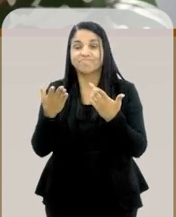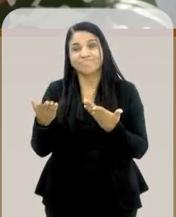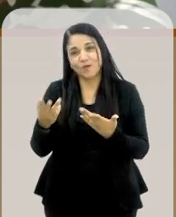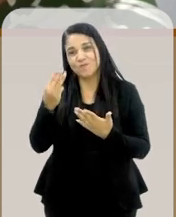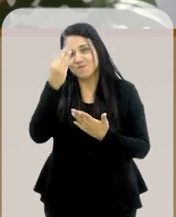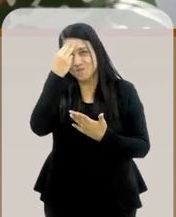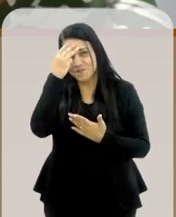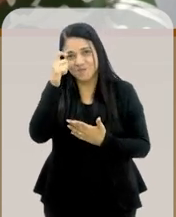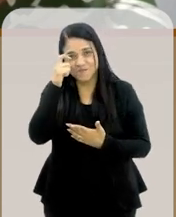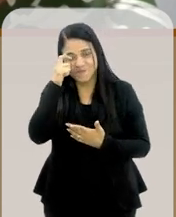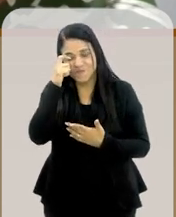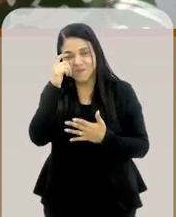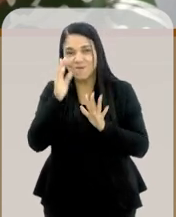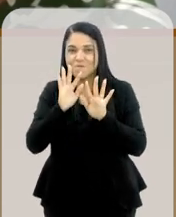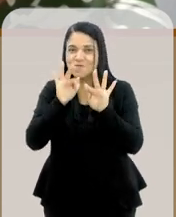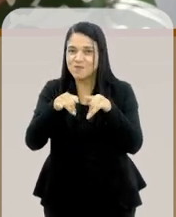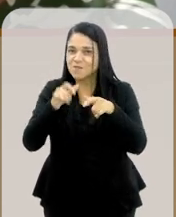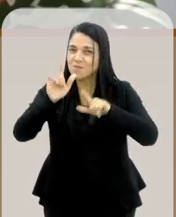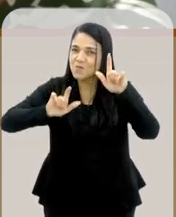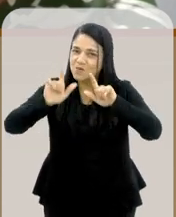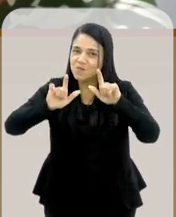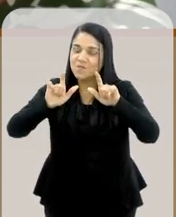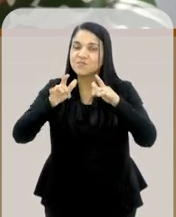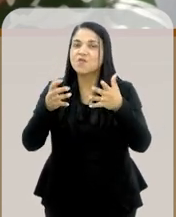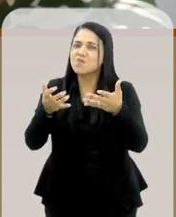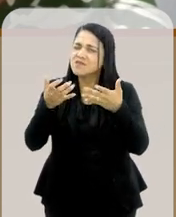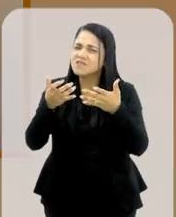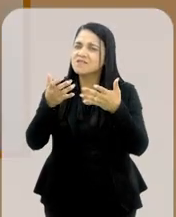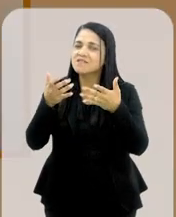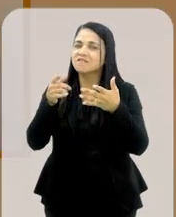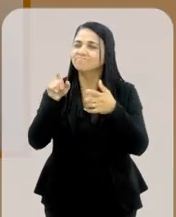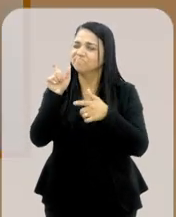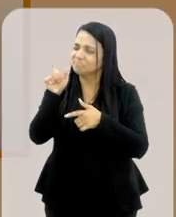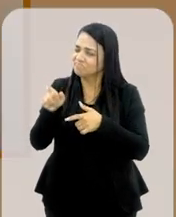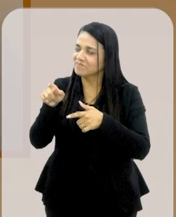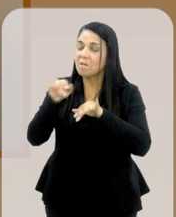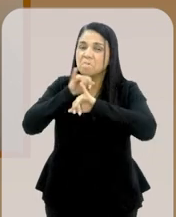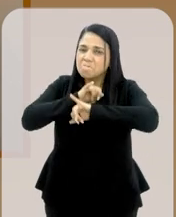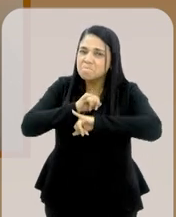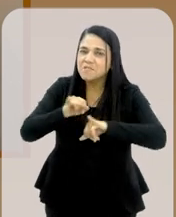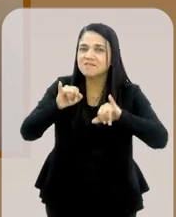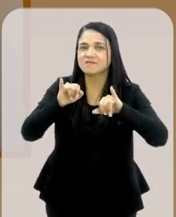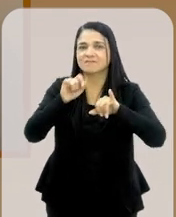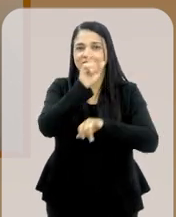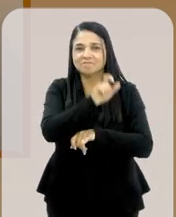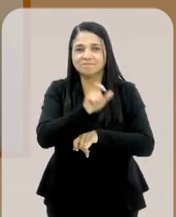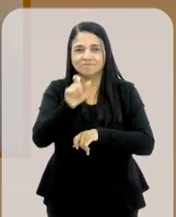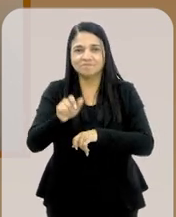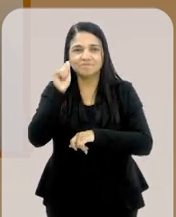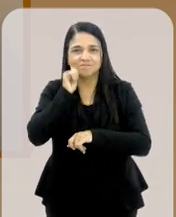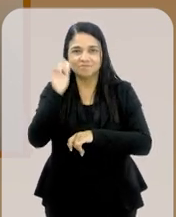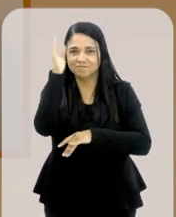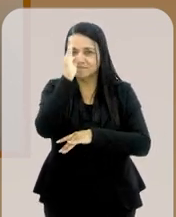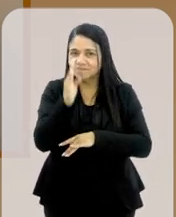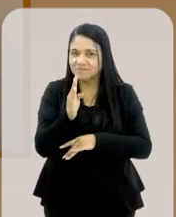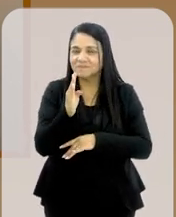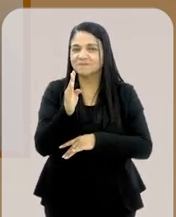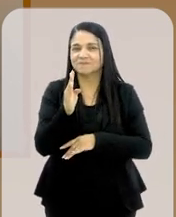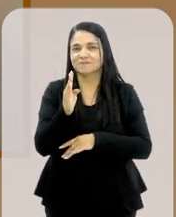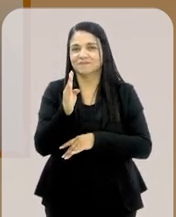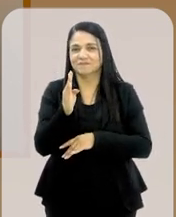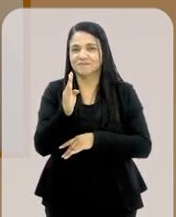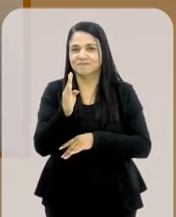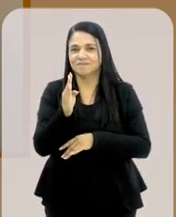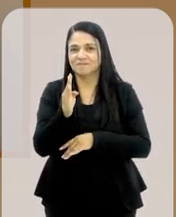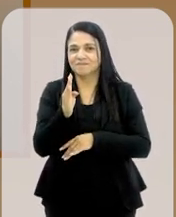Penha, infelizmente nosso programa está acabando, mas eu queria que você deixasse uma mensagem para as mulheres